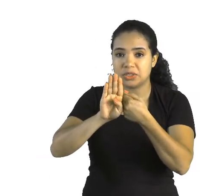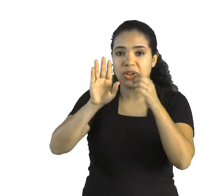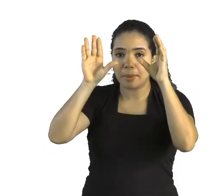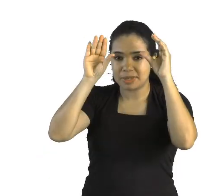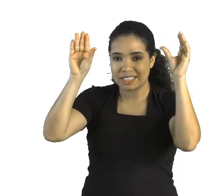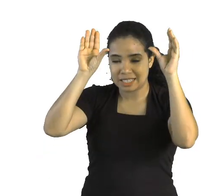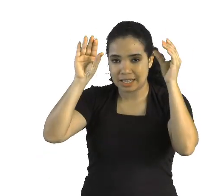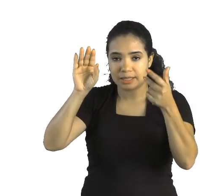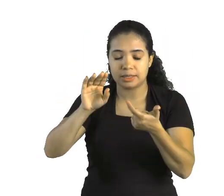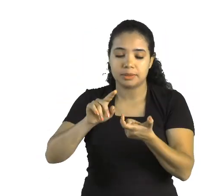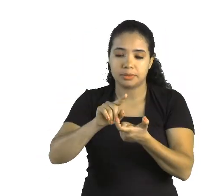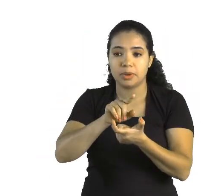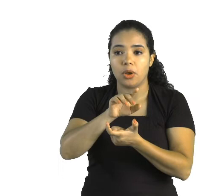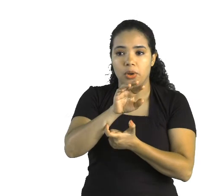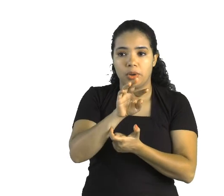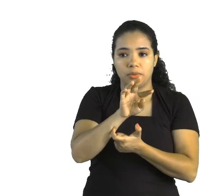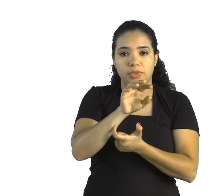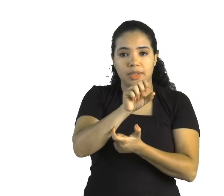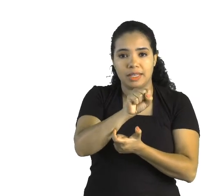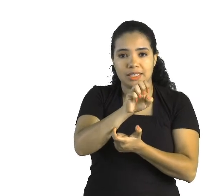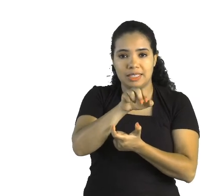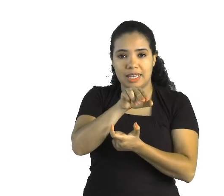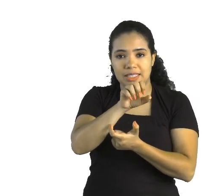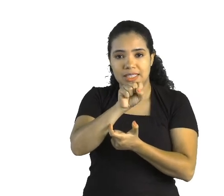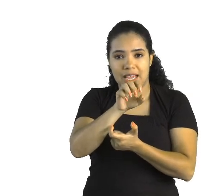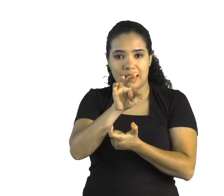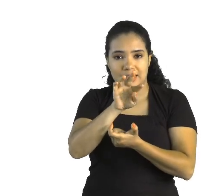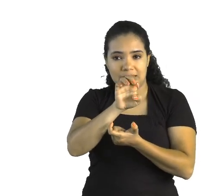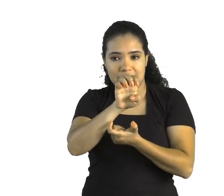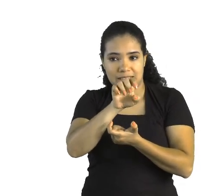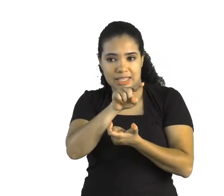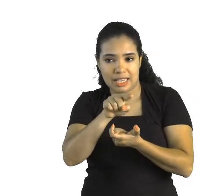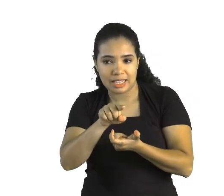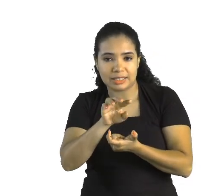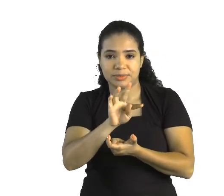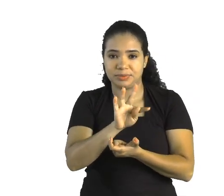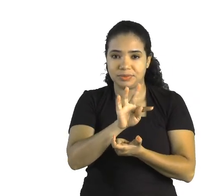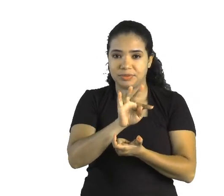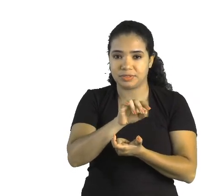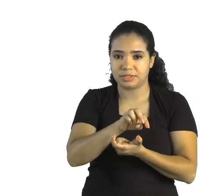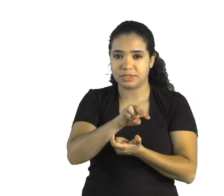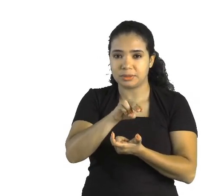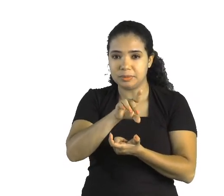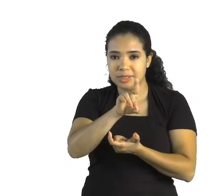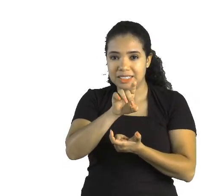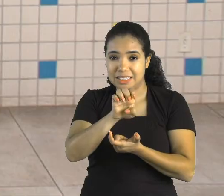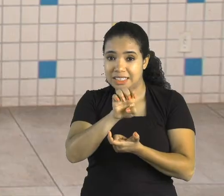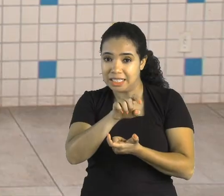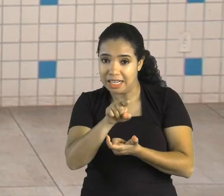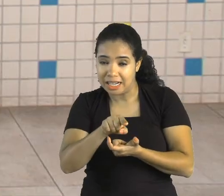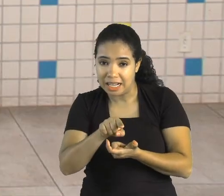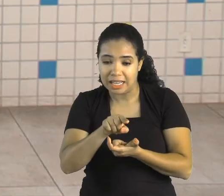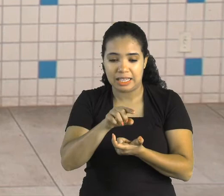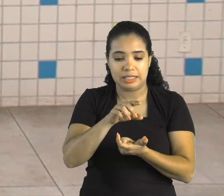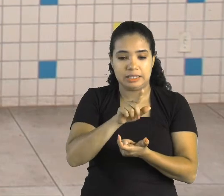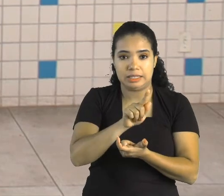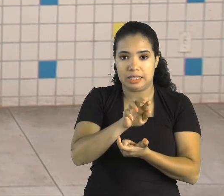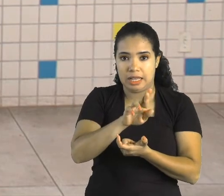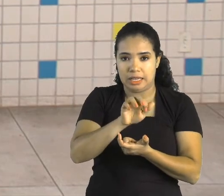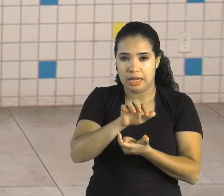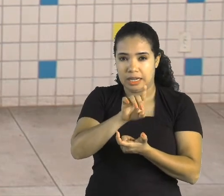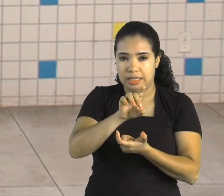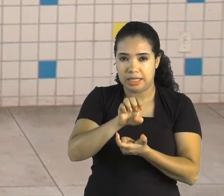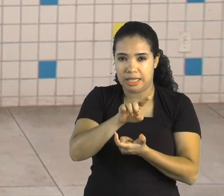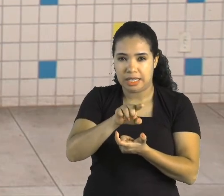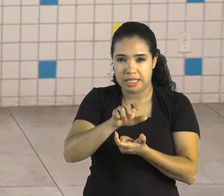Sensatez, timidez, dureza, grandeza, moleza. Só lembrando um pouquinho, o que